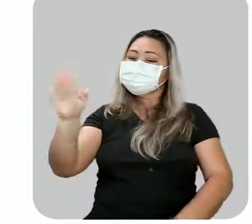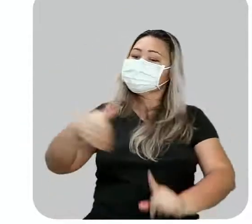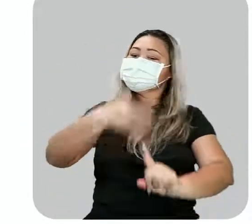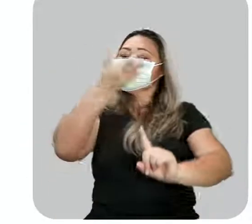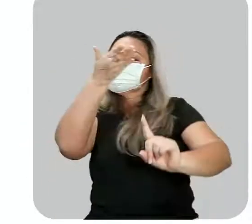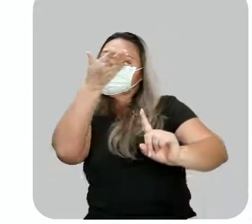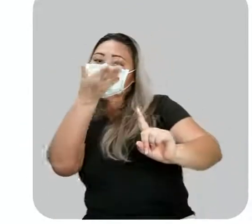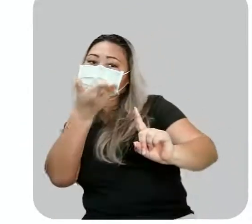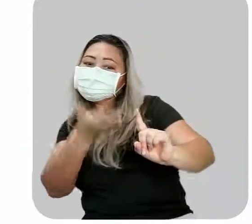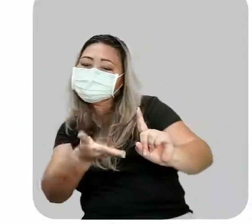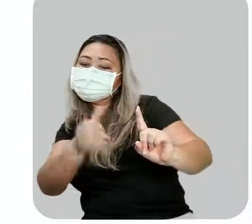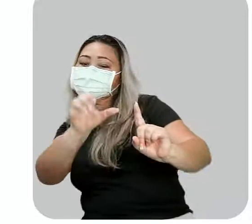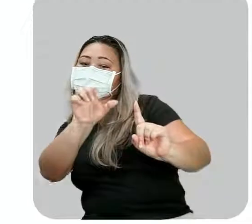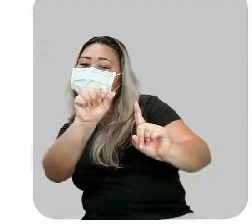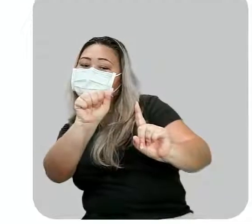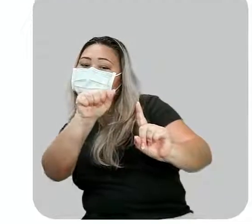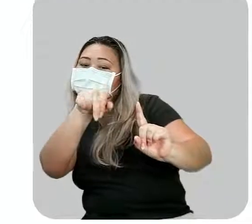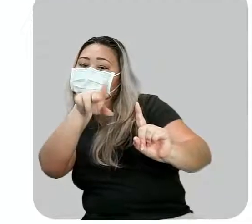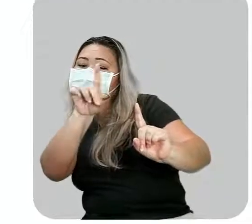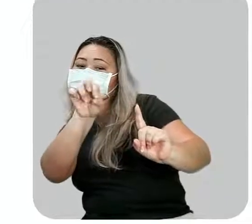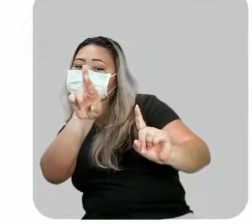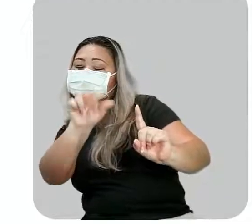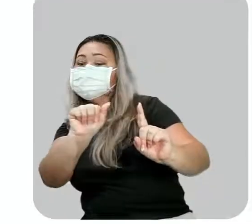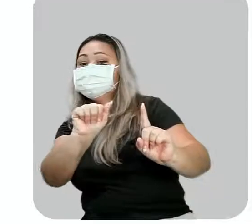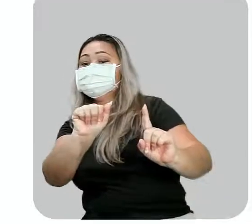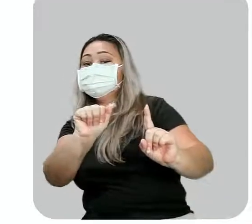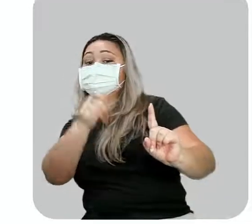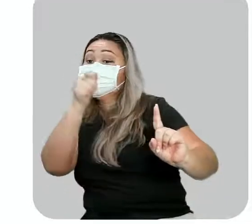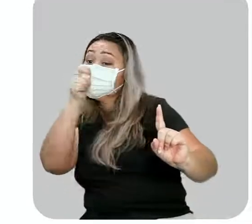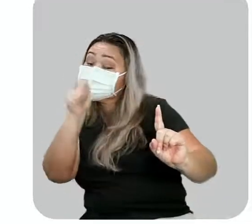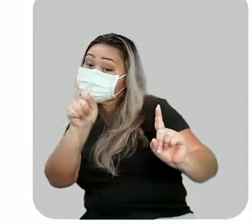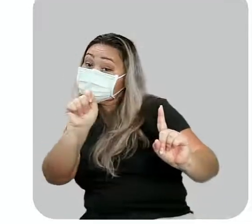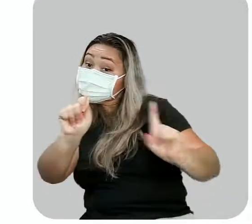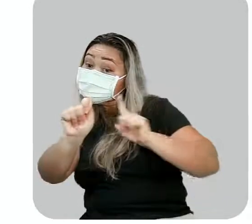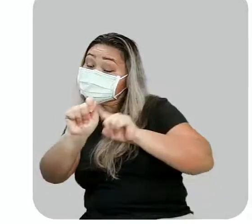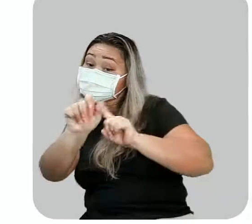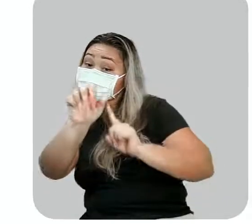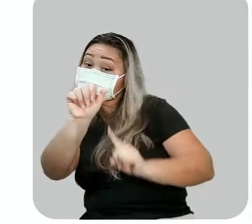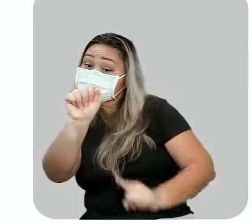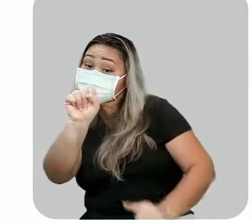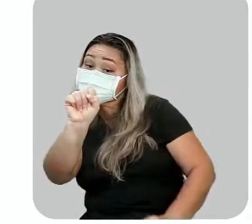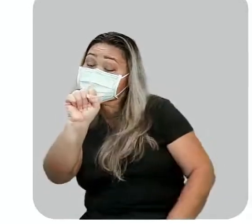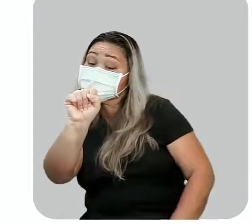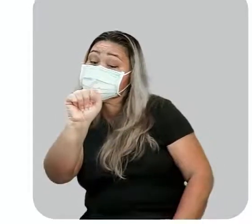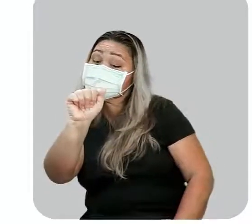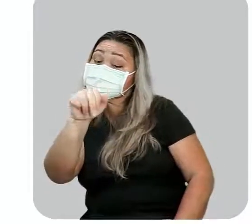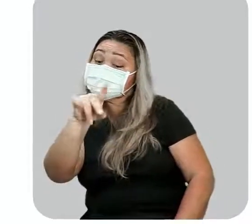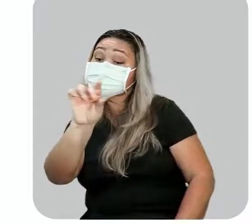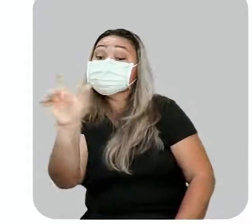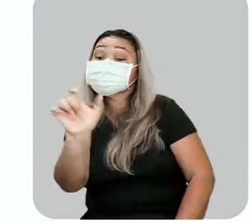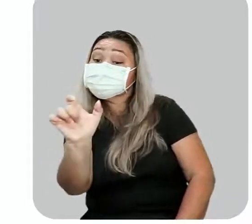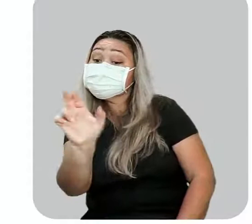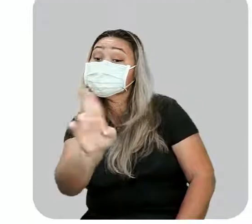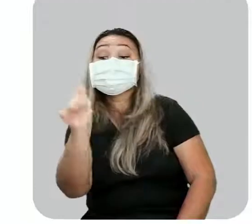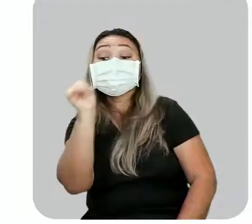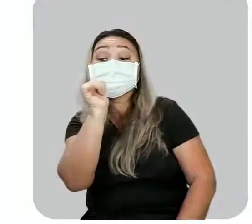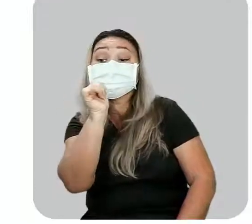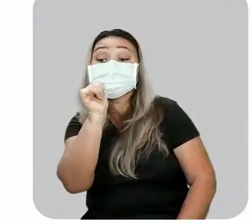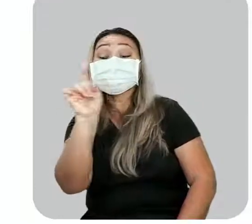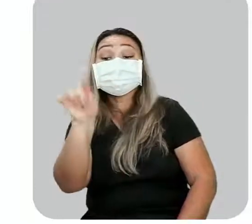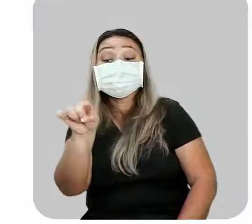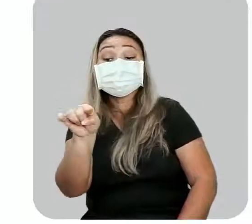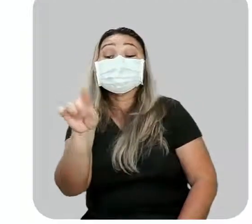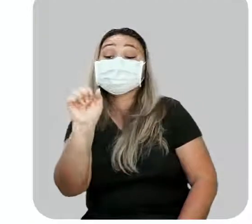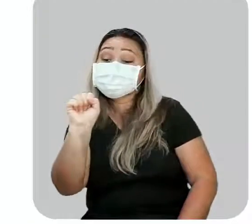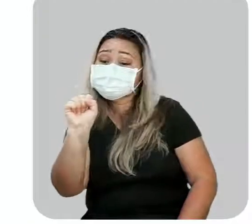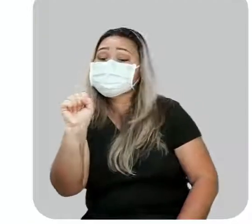fez referência a Sandra. Então, essa Sandra é pessoa, nome feminino. Então, ela